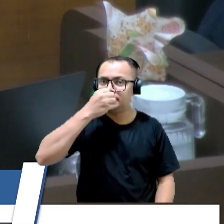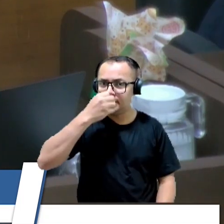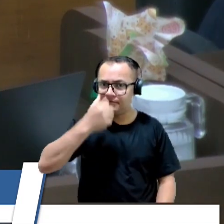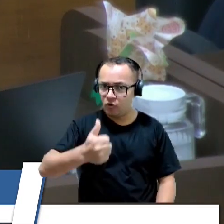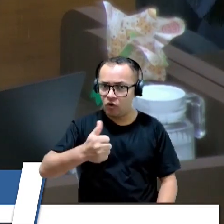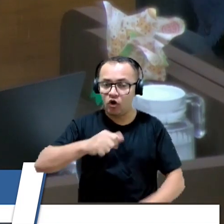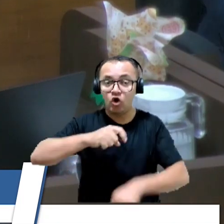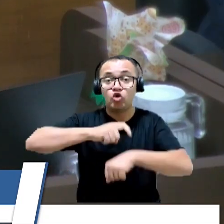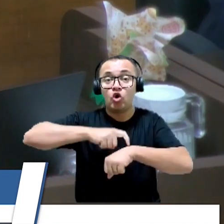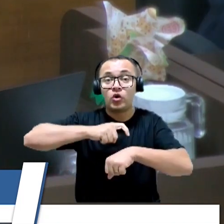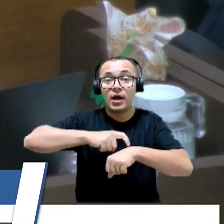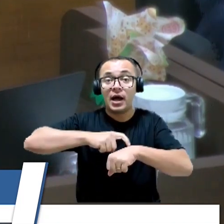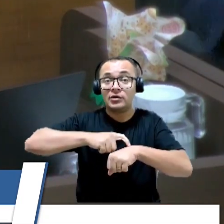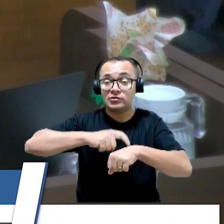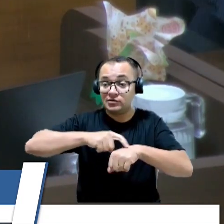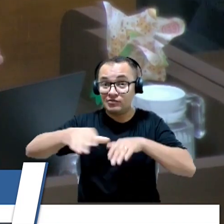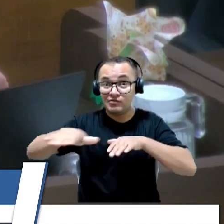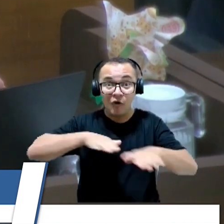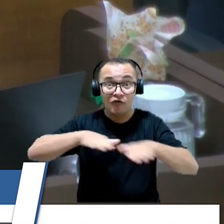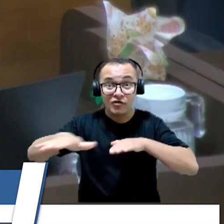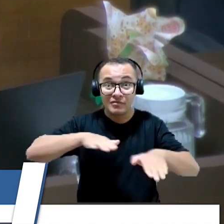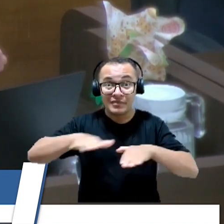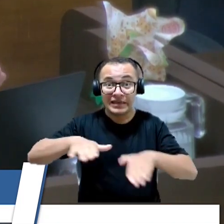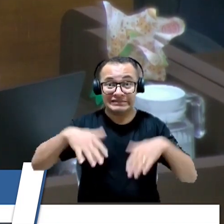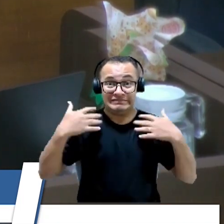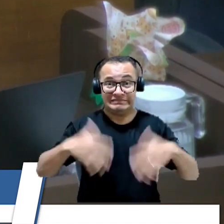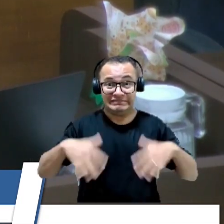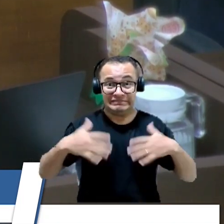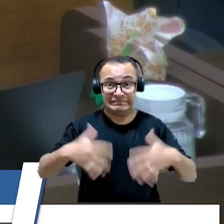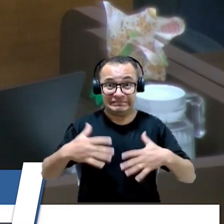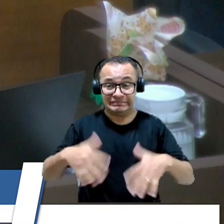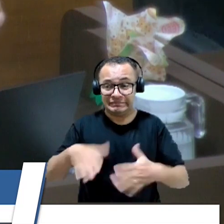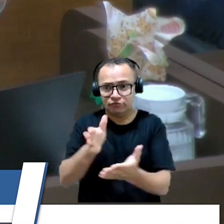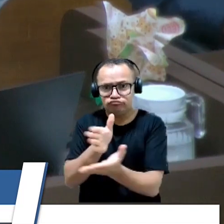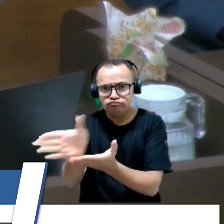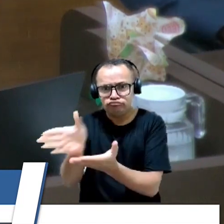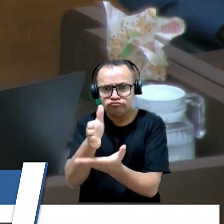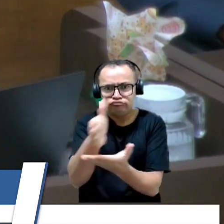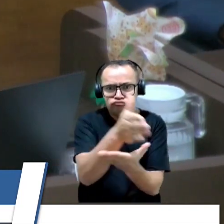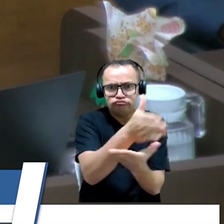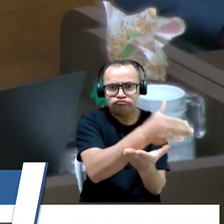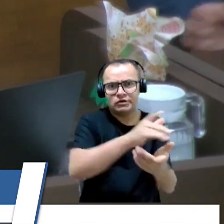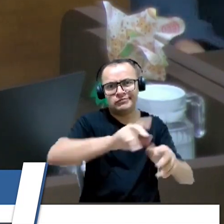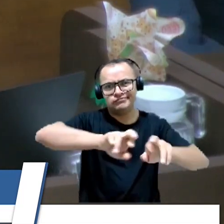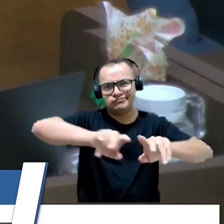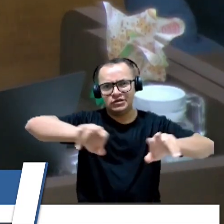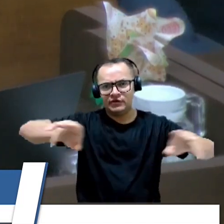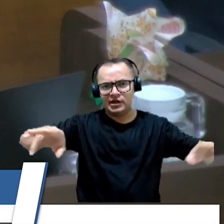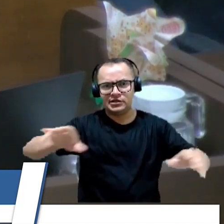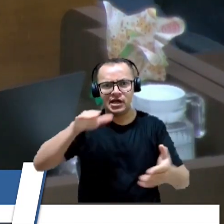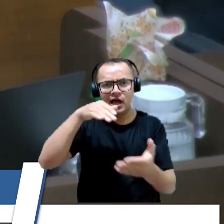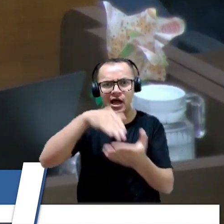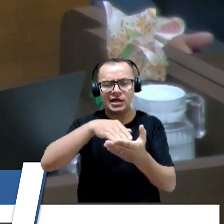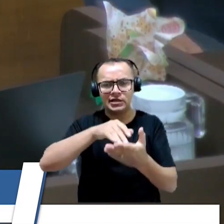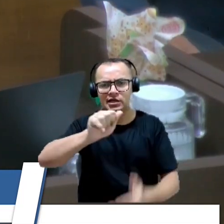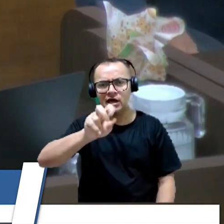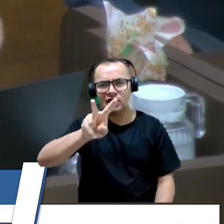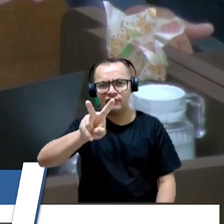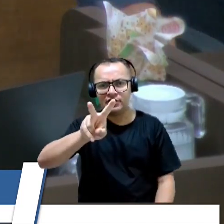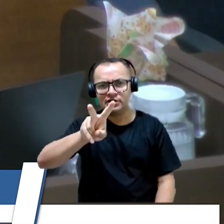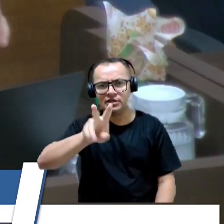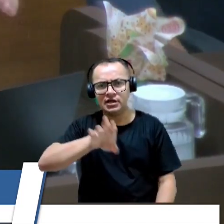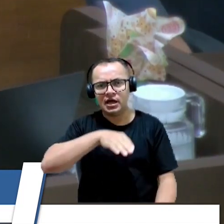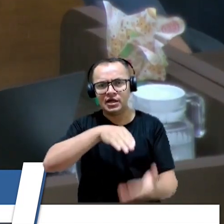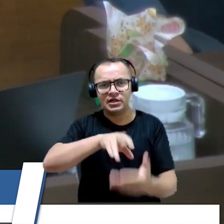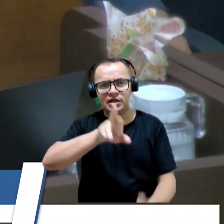liga Leporace, Tropical 1, Tropical 2, Meireles, até a avenida que sai ali para Ribeirão Corrente, e